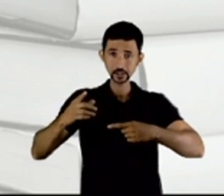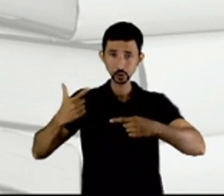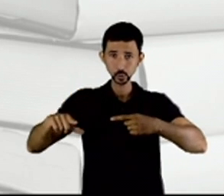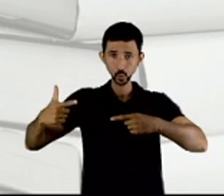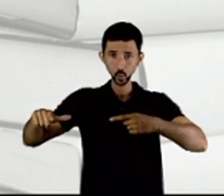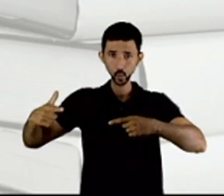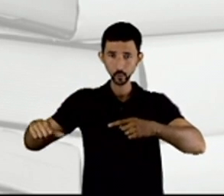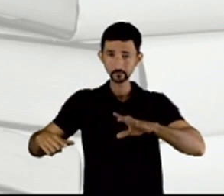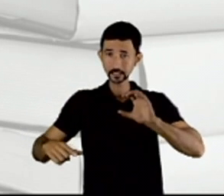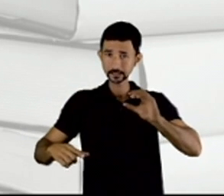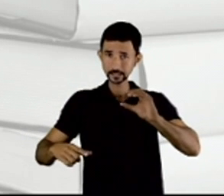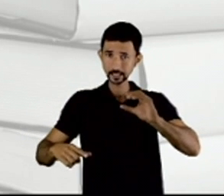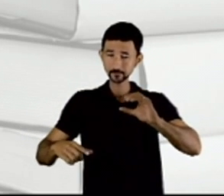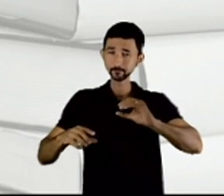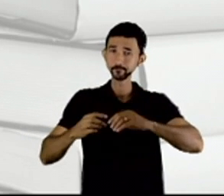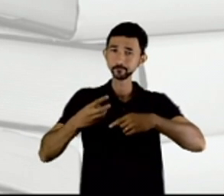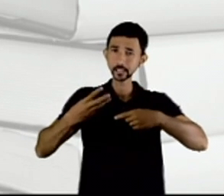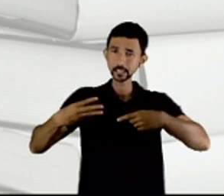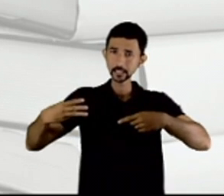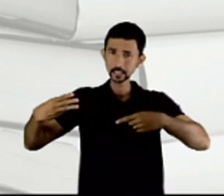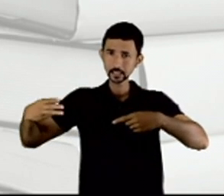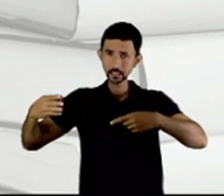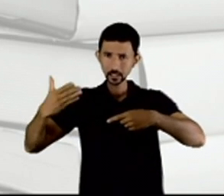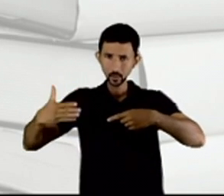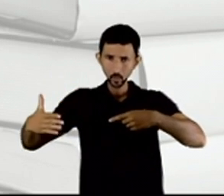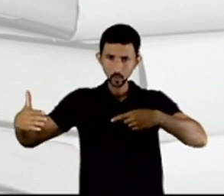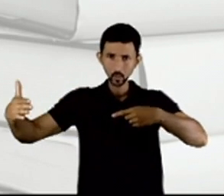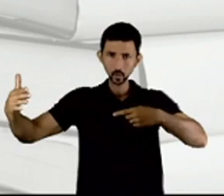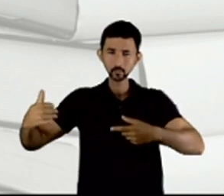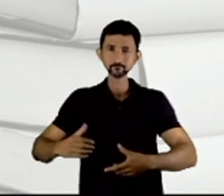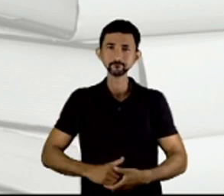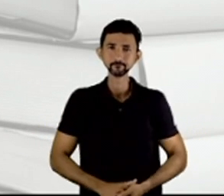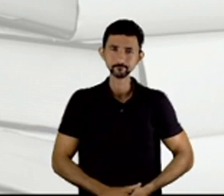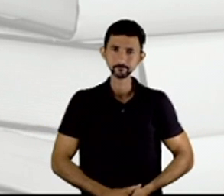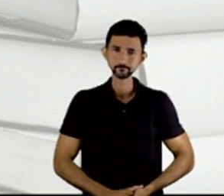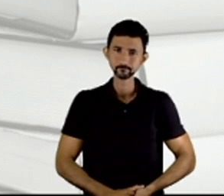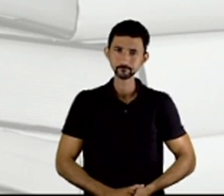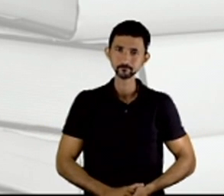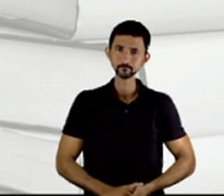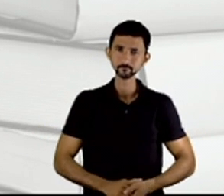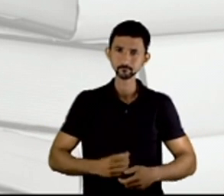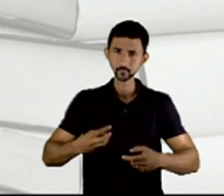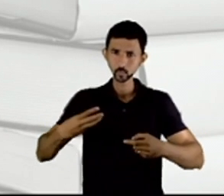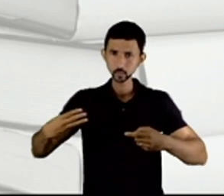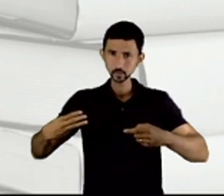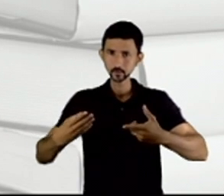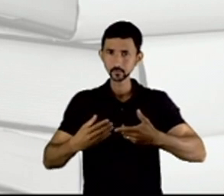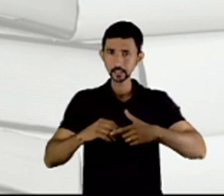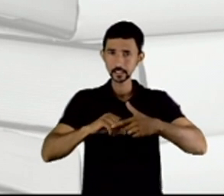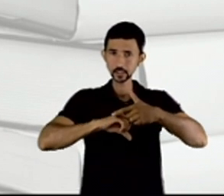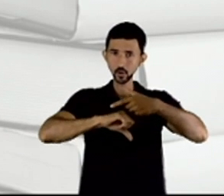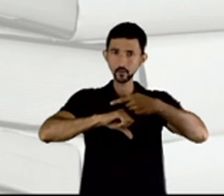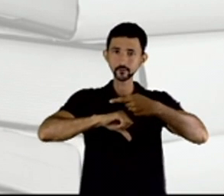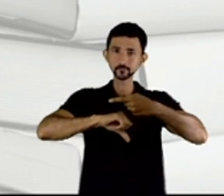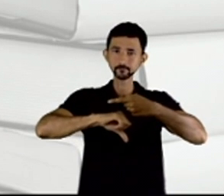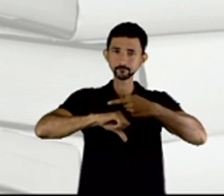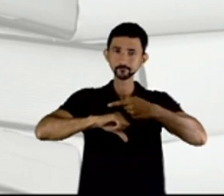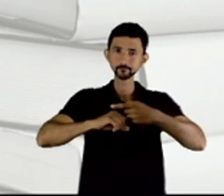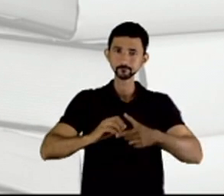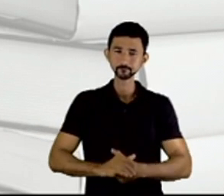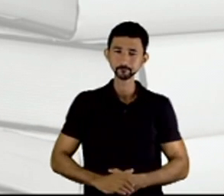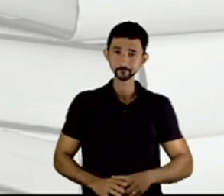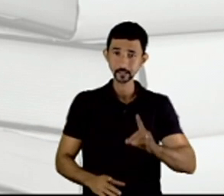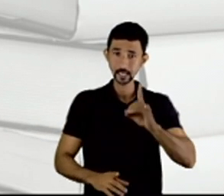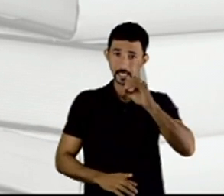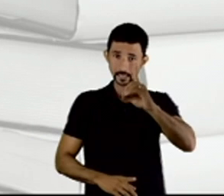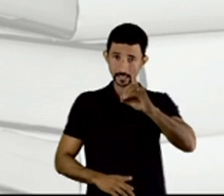se repete indefinidamente, certo? Porque só tem um 9 no denominador. O item